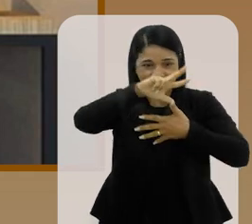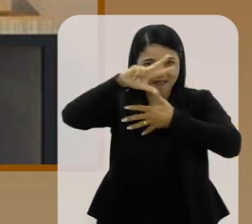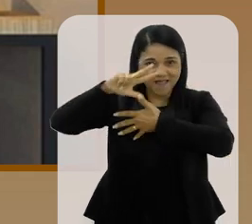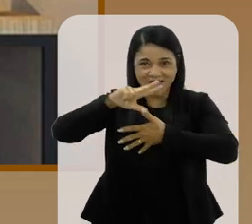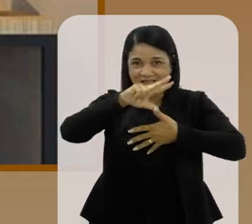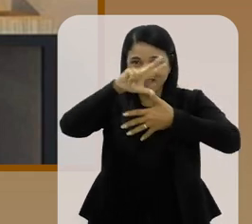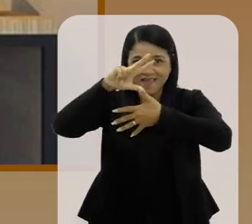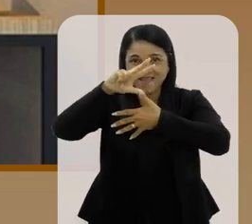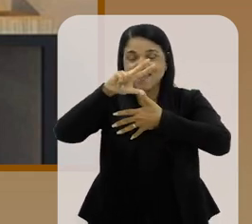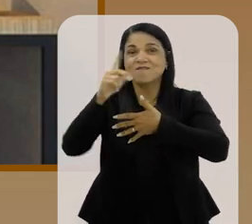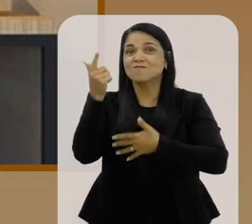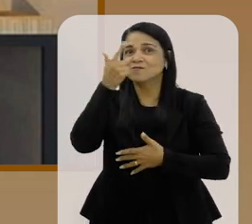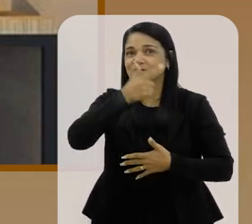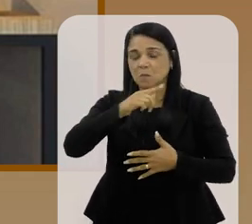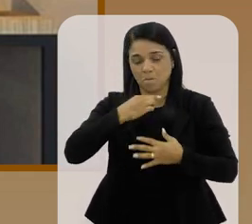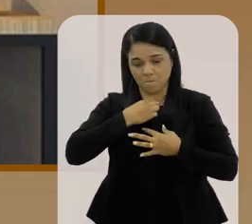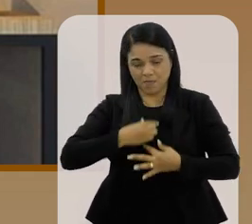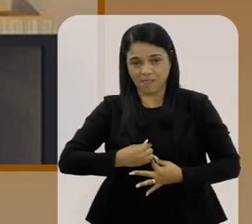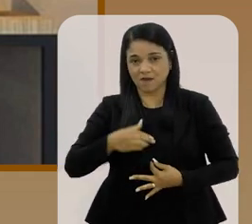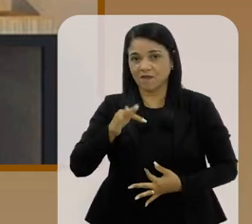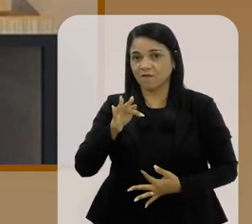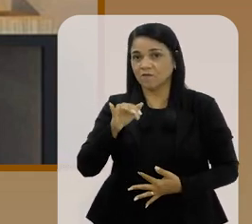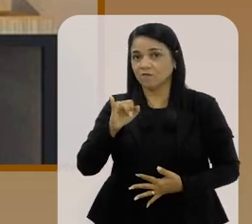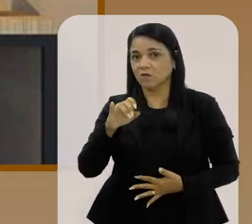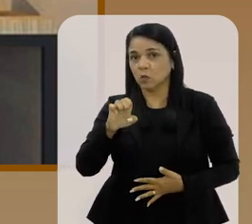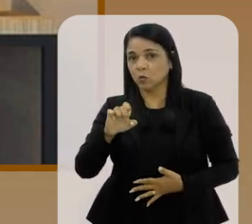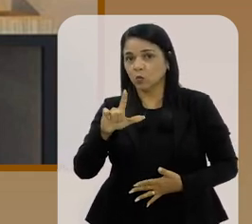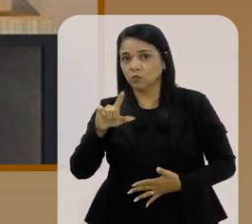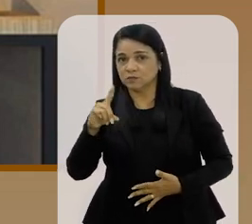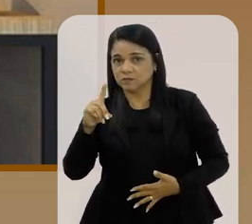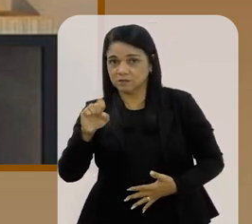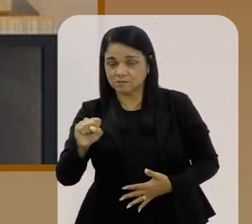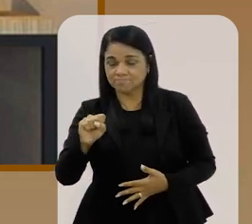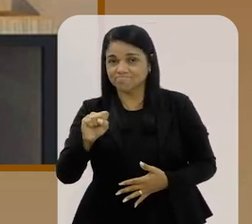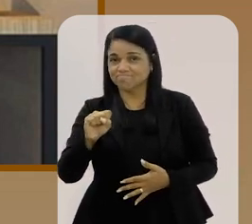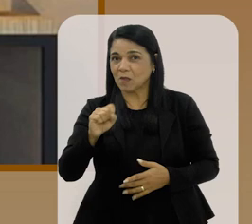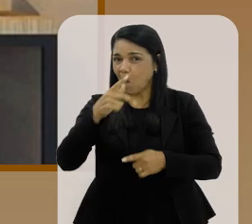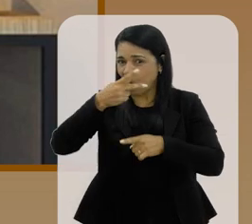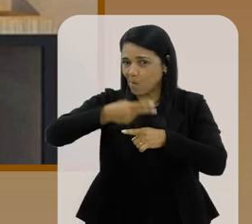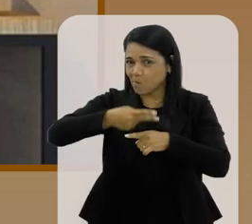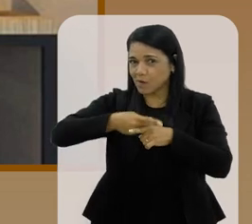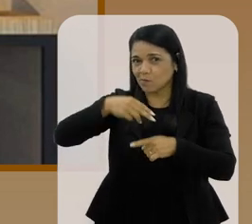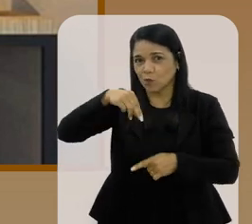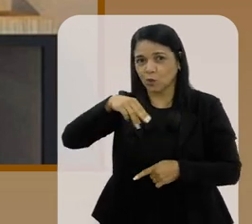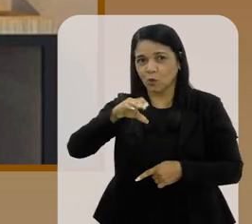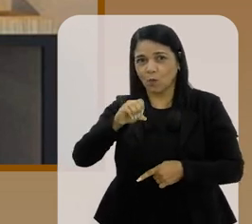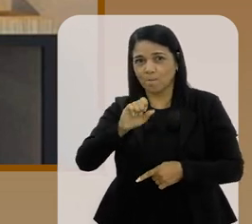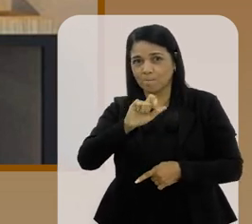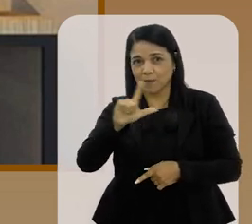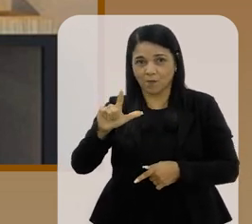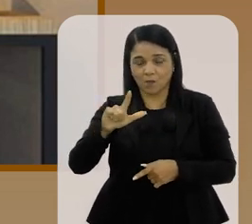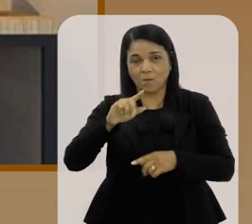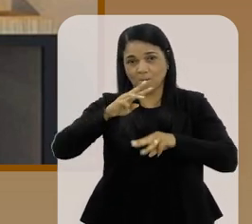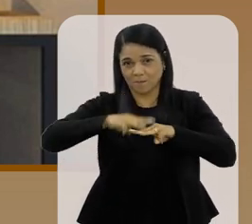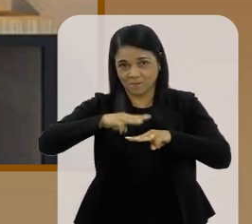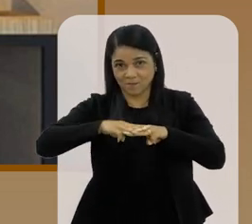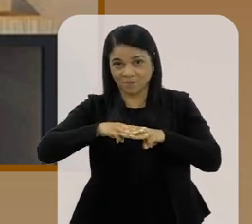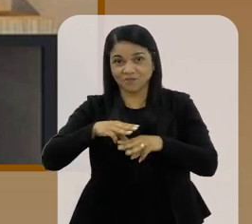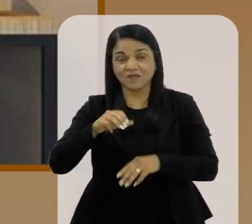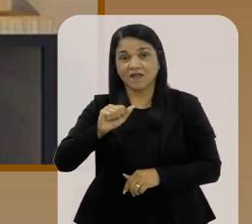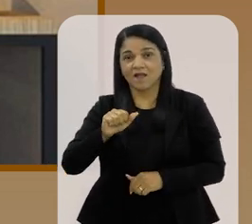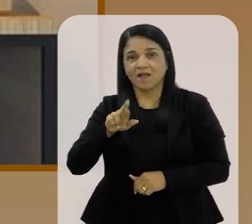latino-americano a conquistar a medalha Fields, conhecida como Nobel da Matemática. Aos 16 anos, Arthur